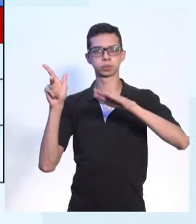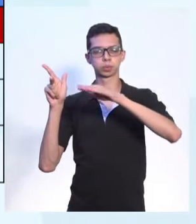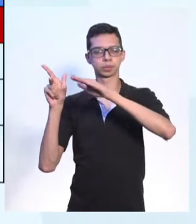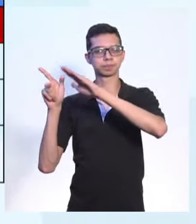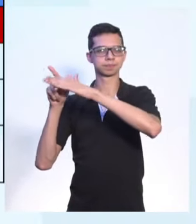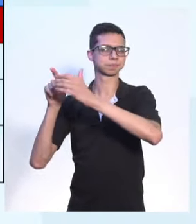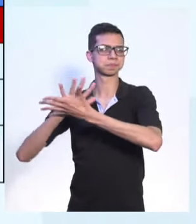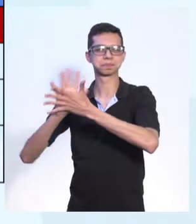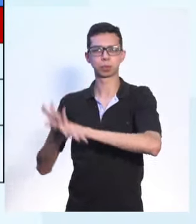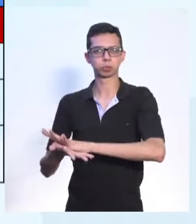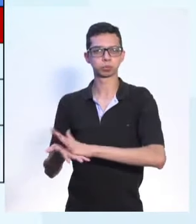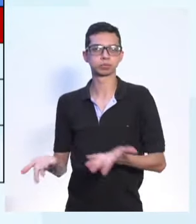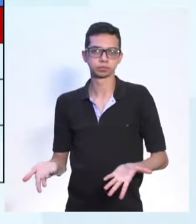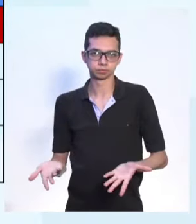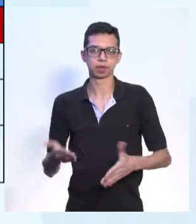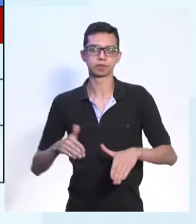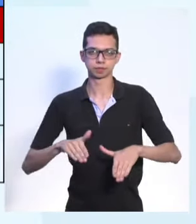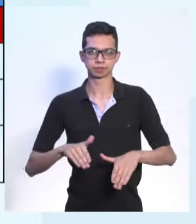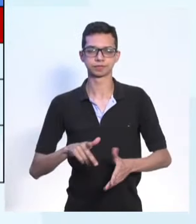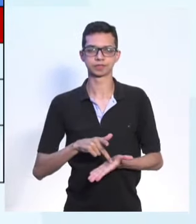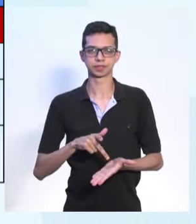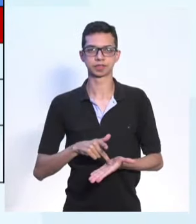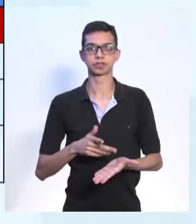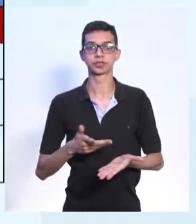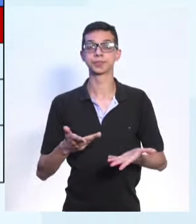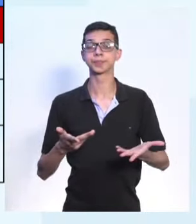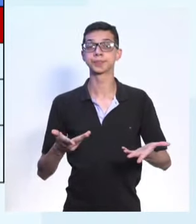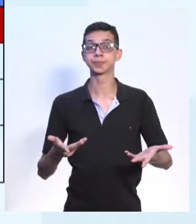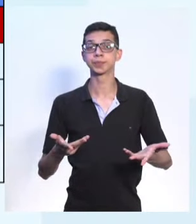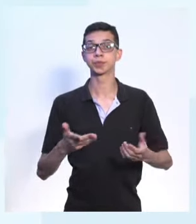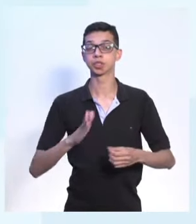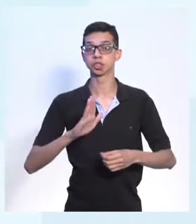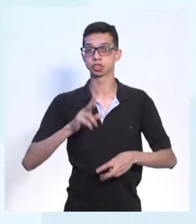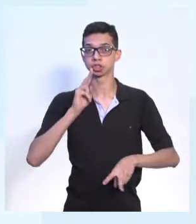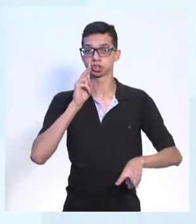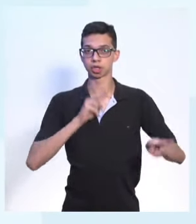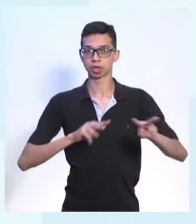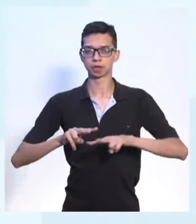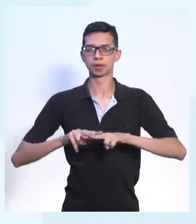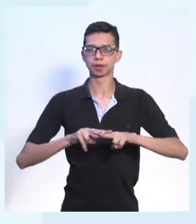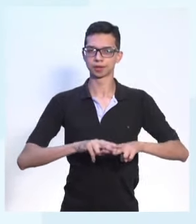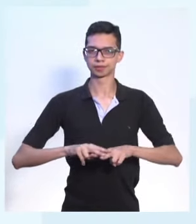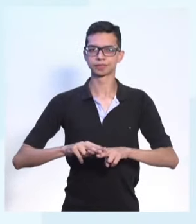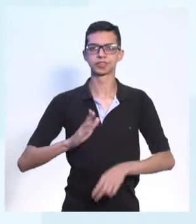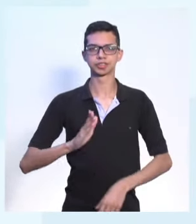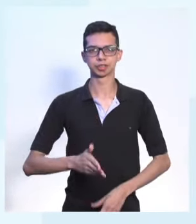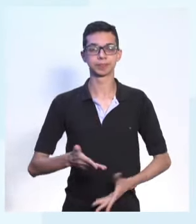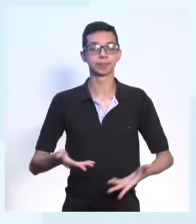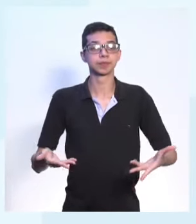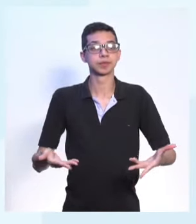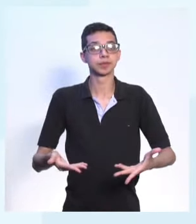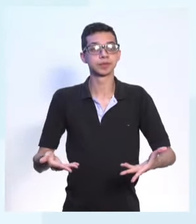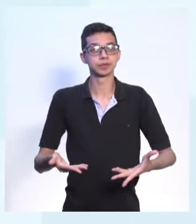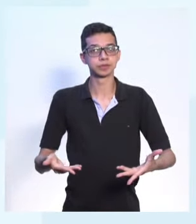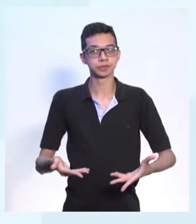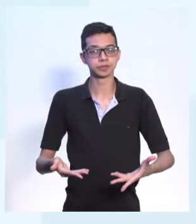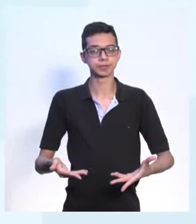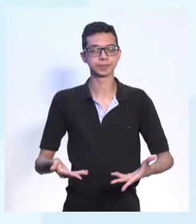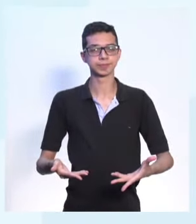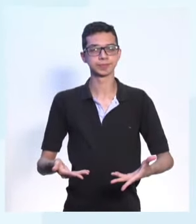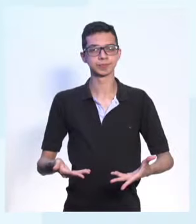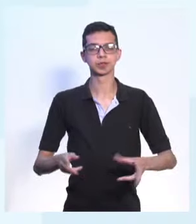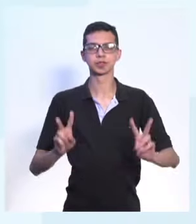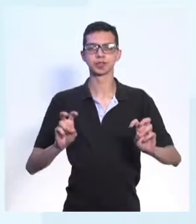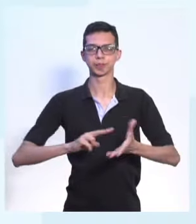Então, agora que a gente já viu e deu uma revisada nessa parte, okay, nós vamos trabalhar um pouquinho com